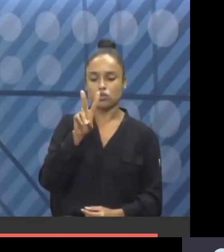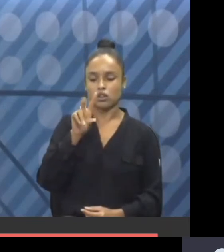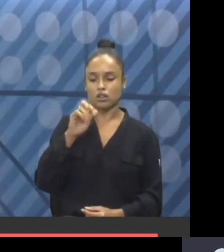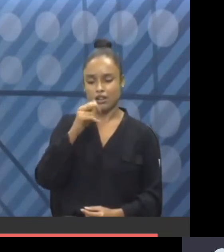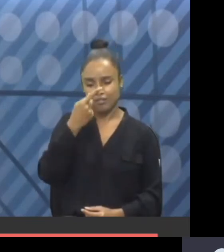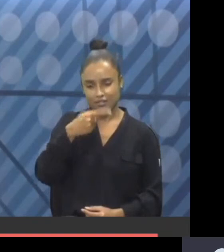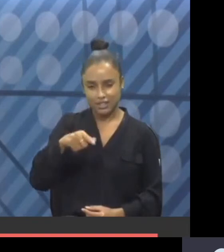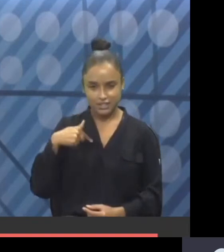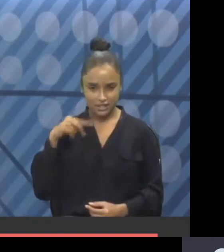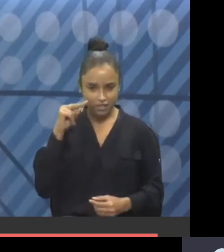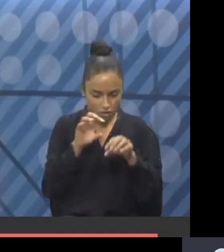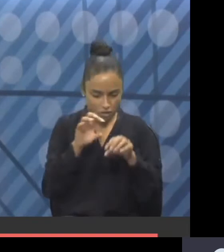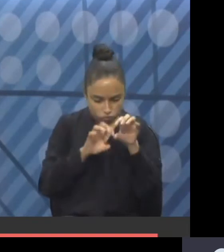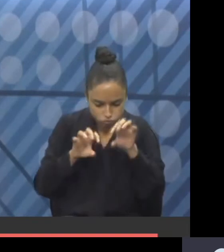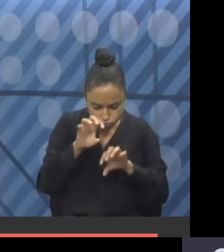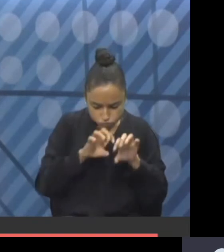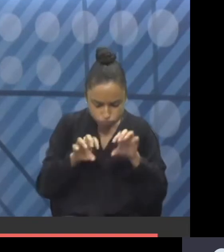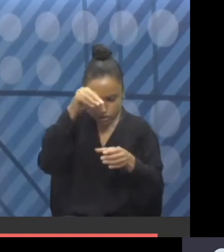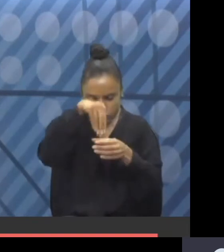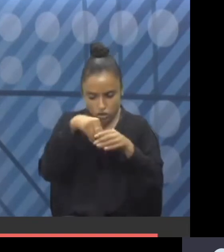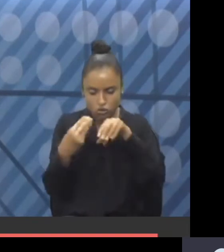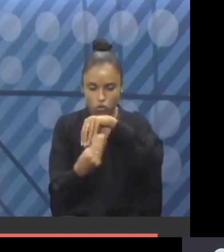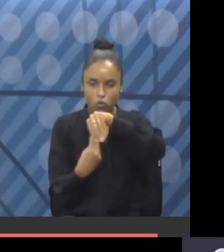leve turvação na solução com